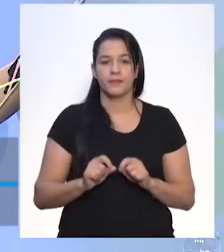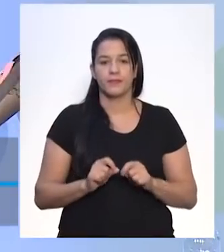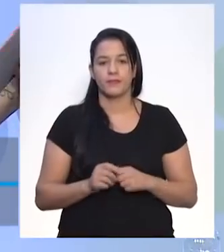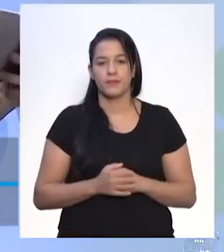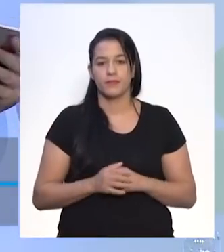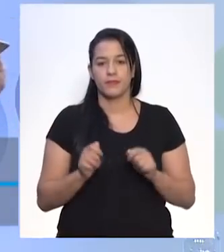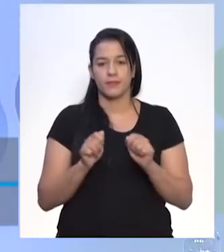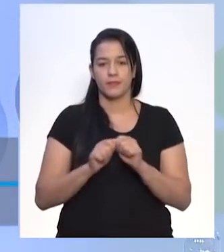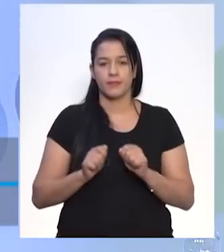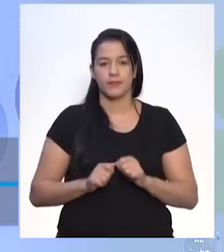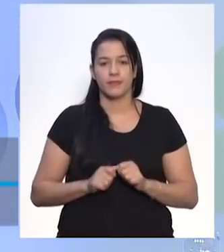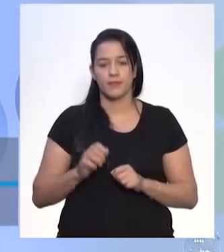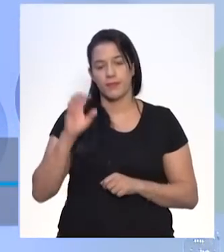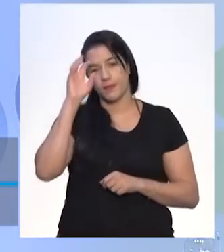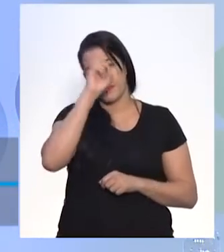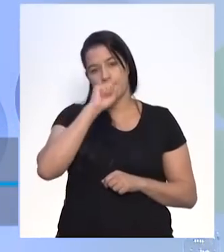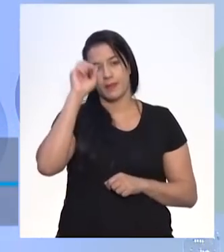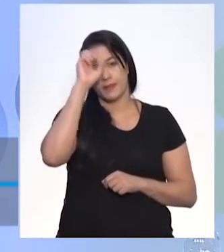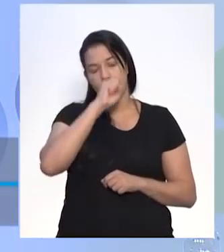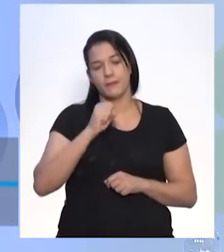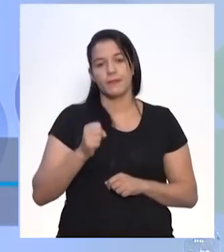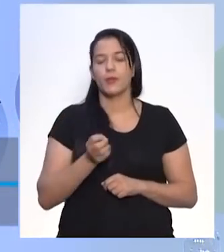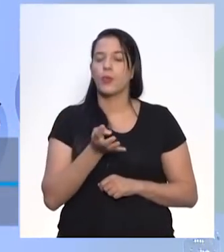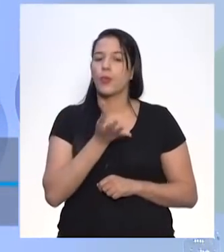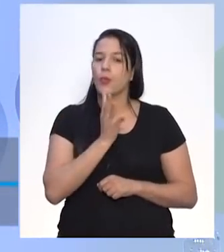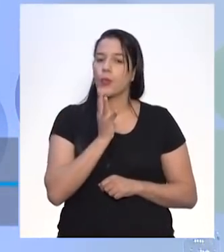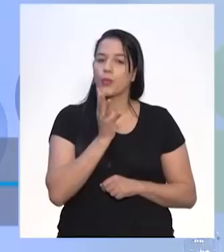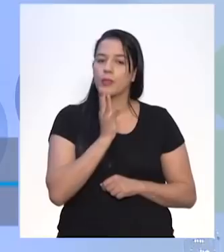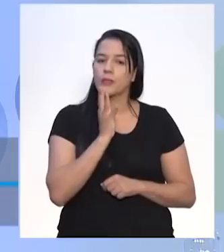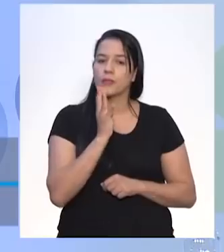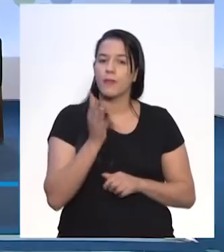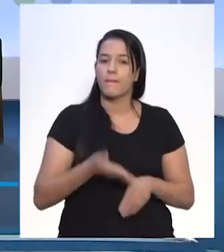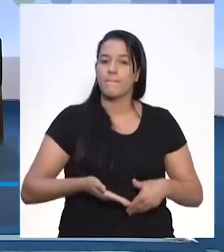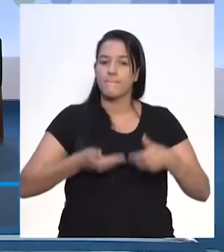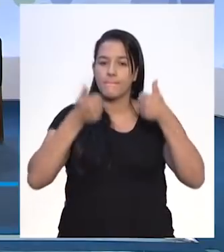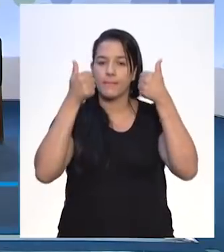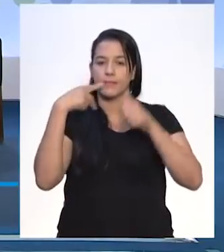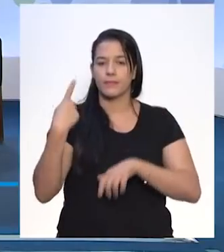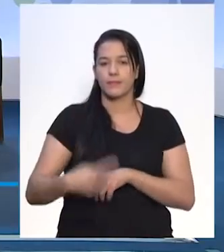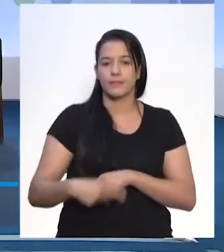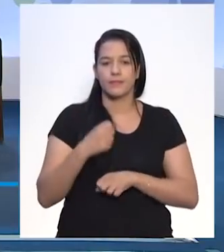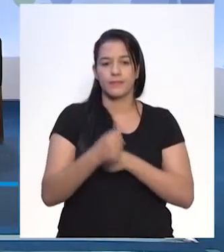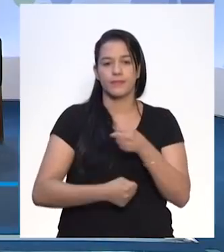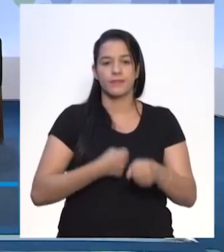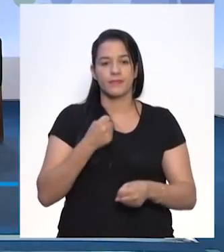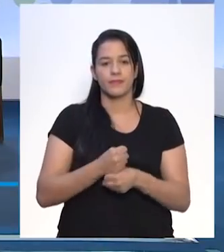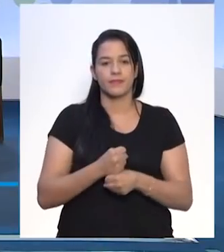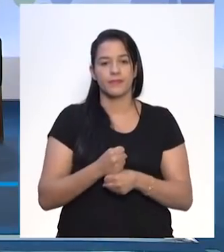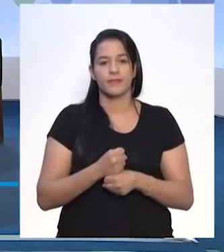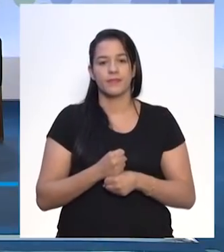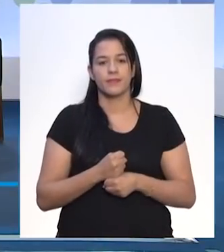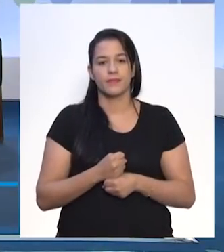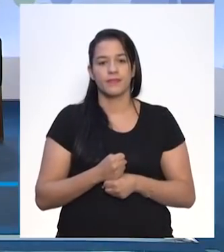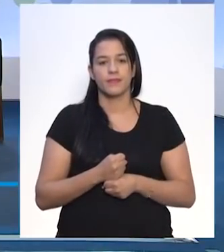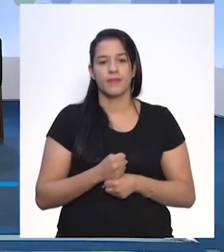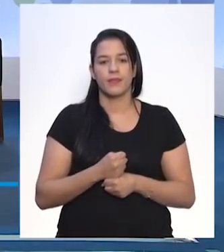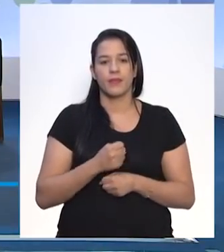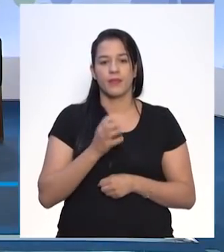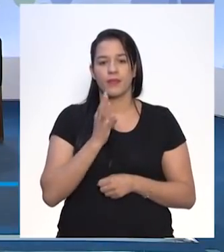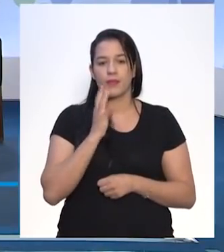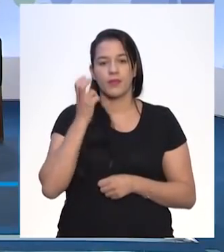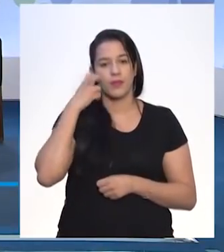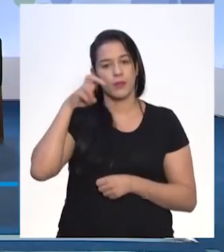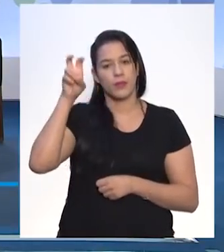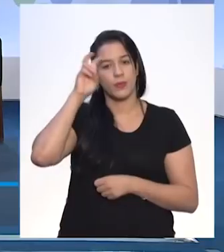você pretende aprender a conhecer melhor esse ano? Você falou que quer conhecer um pouquinho mais sobre a